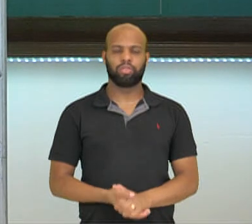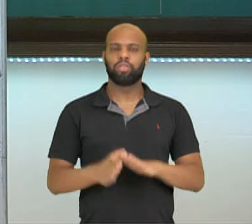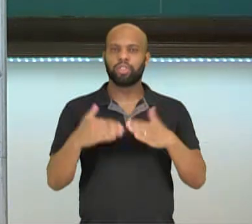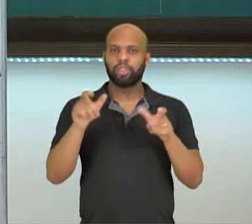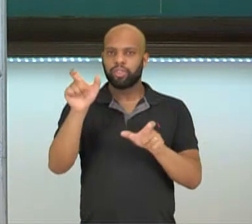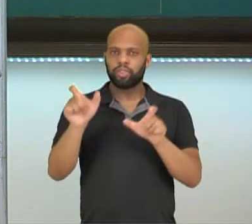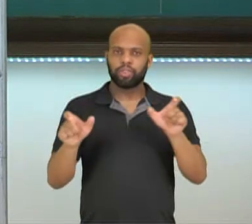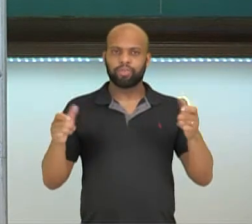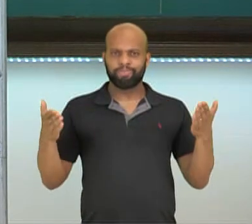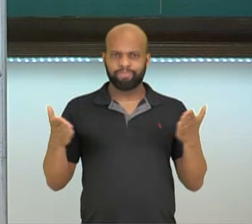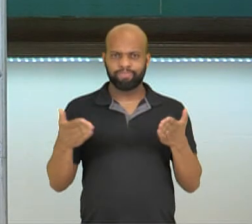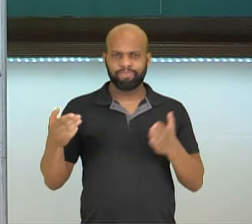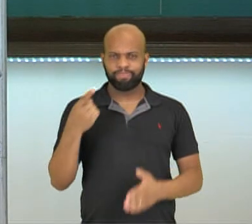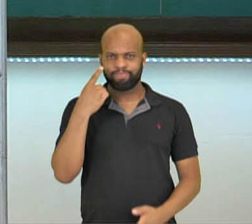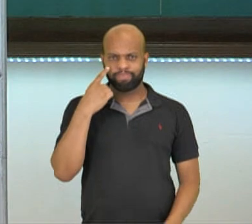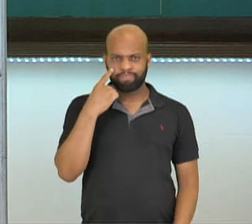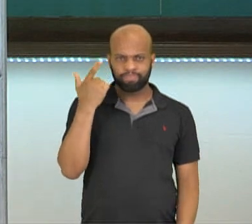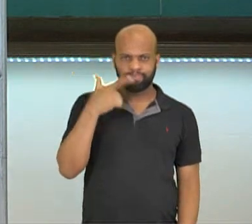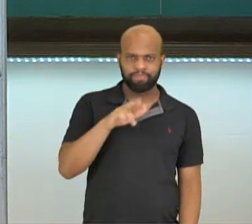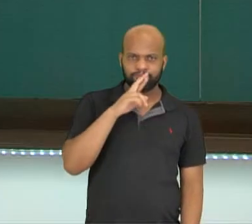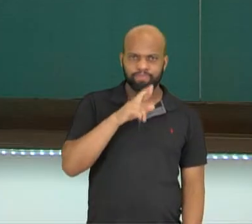E aí, pessoal, vamos ver se vocês acertaram?